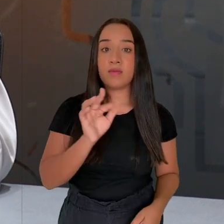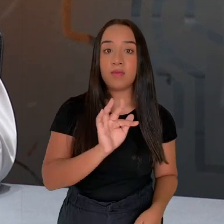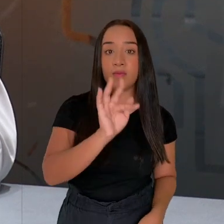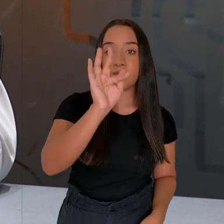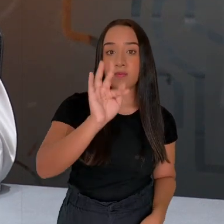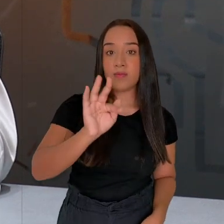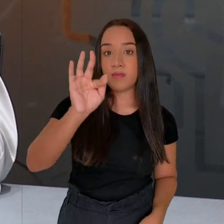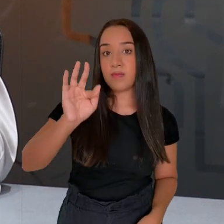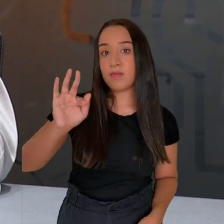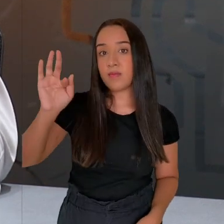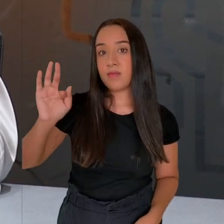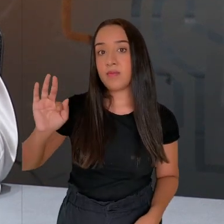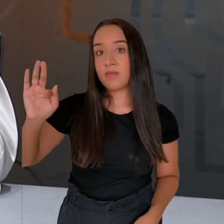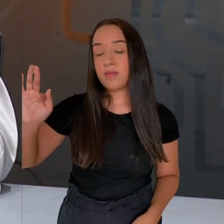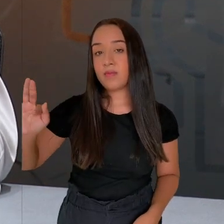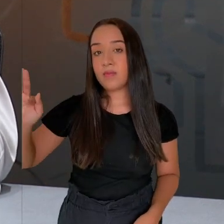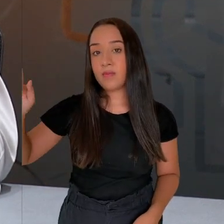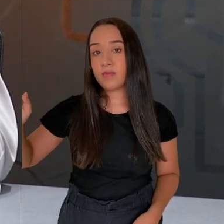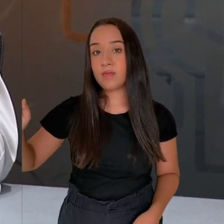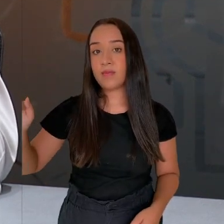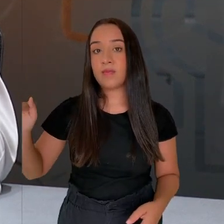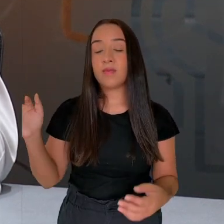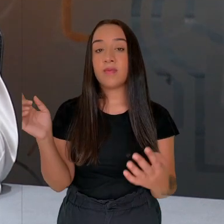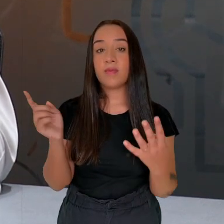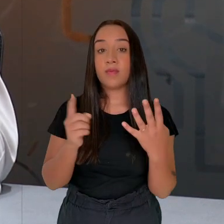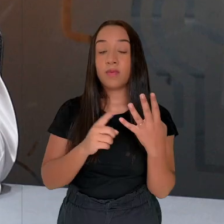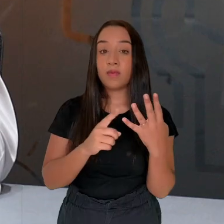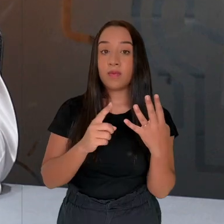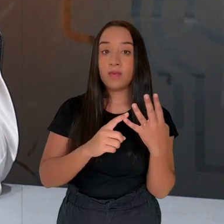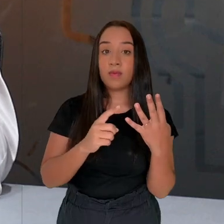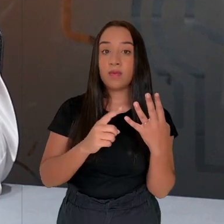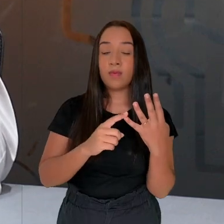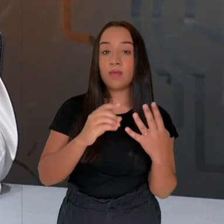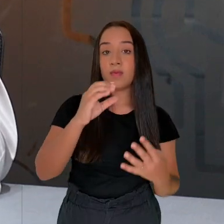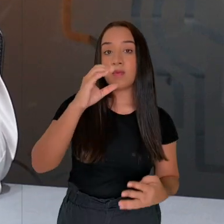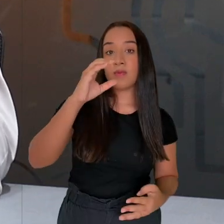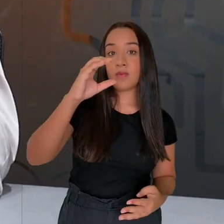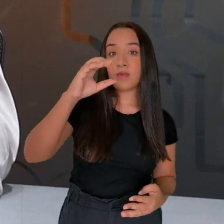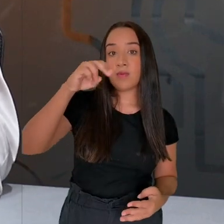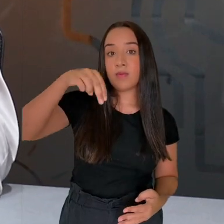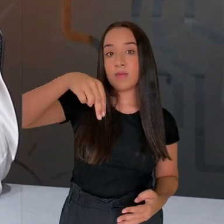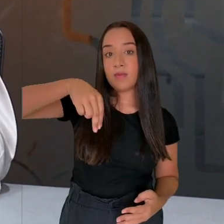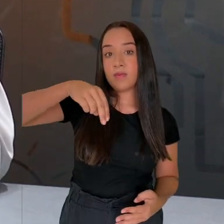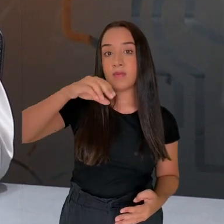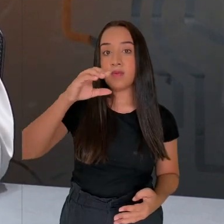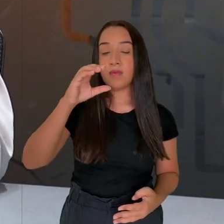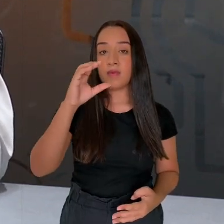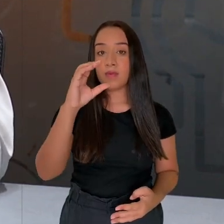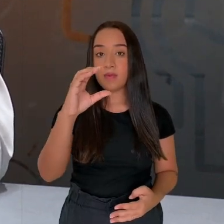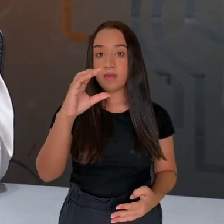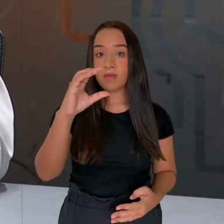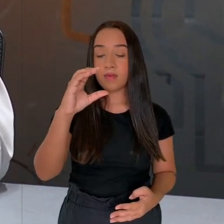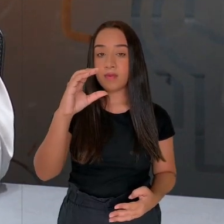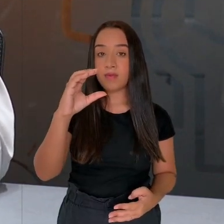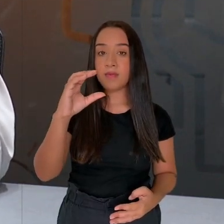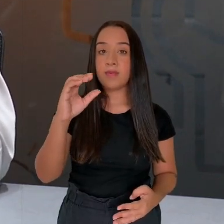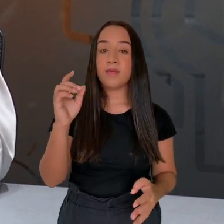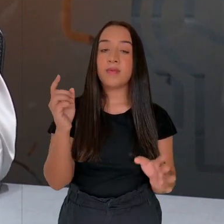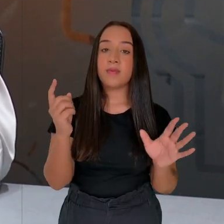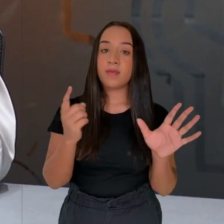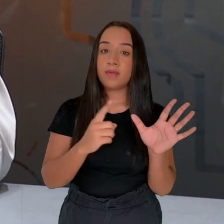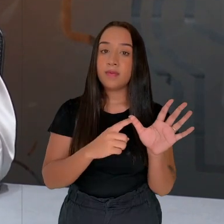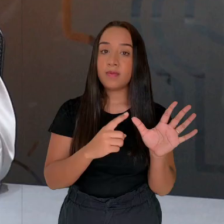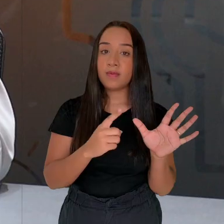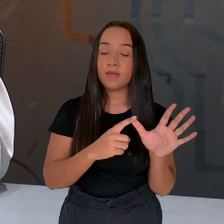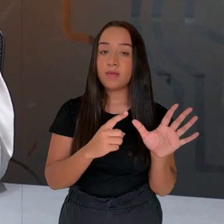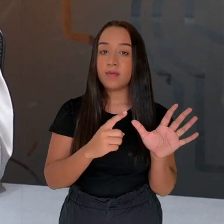gente procura receber a informação do cliente, né? A ligação, a máquina parou, as coisas não